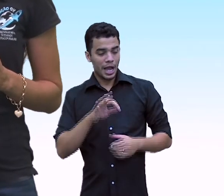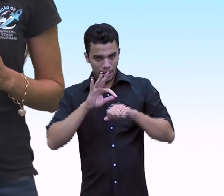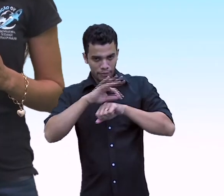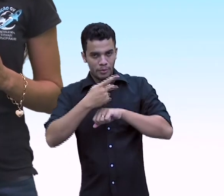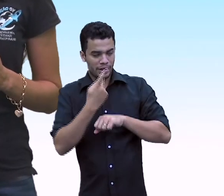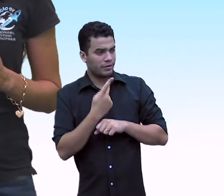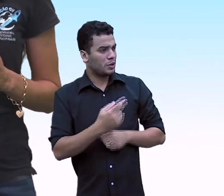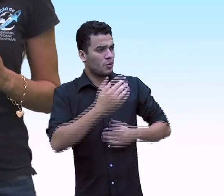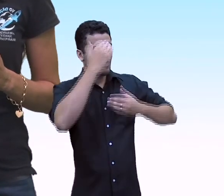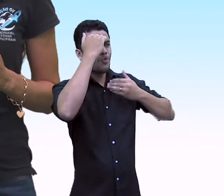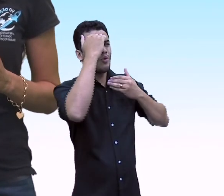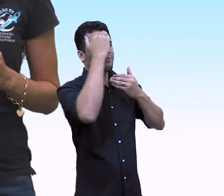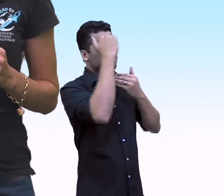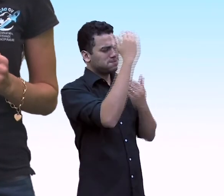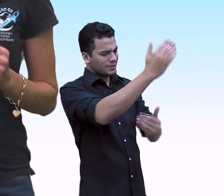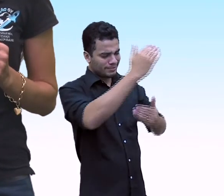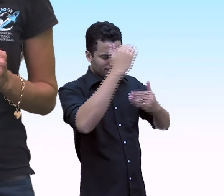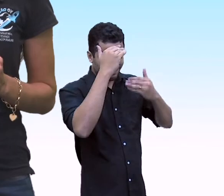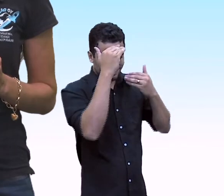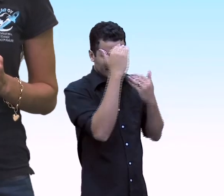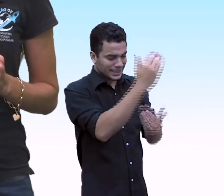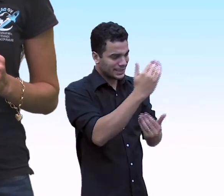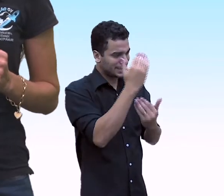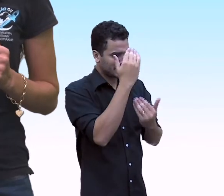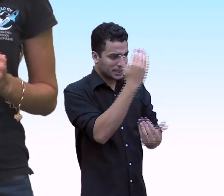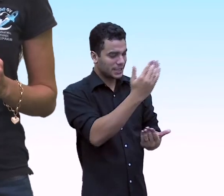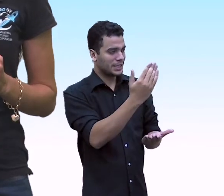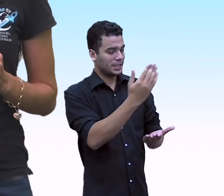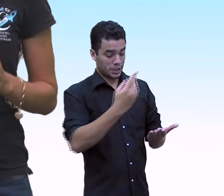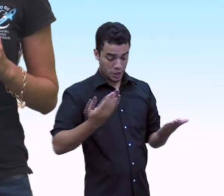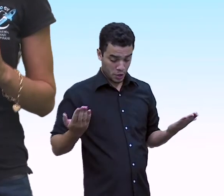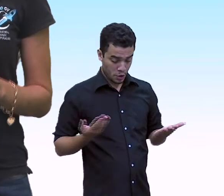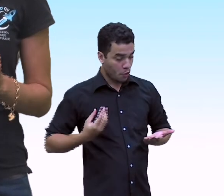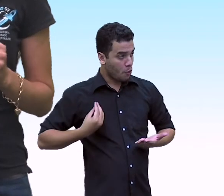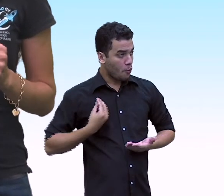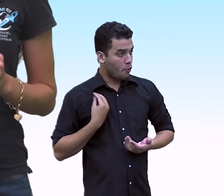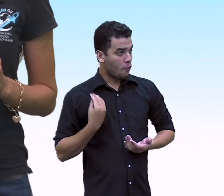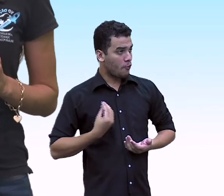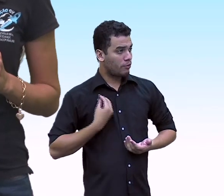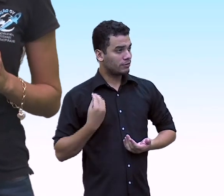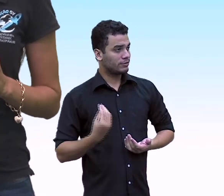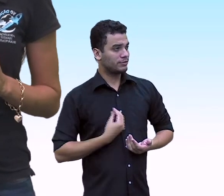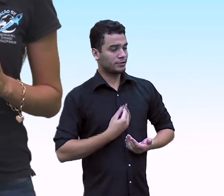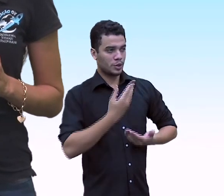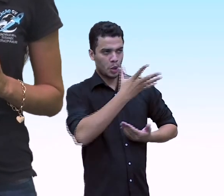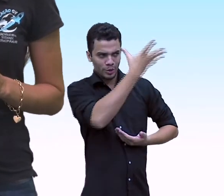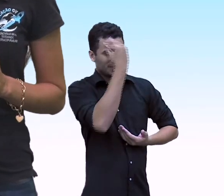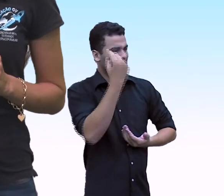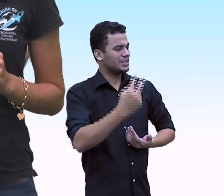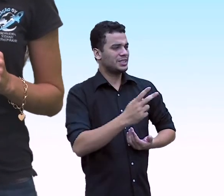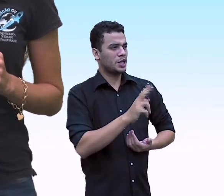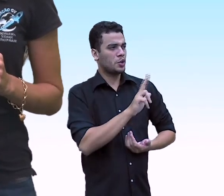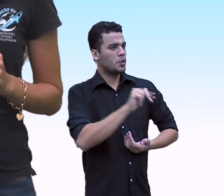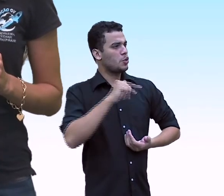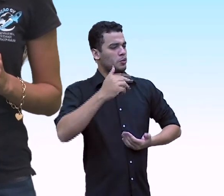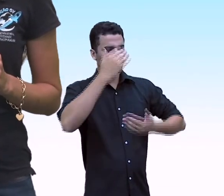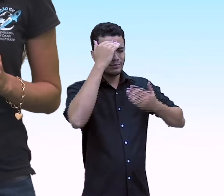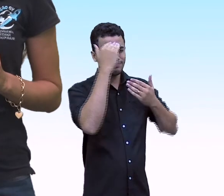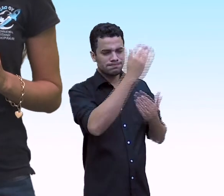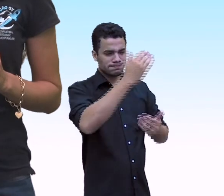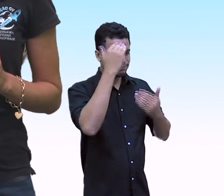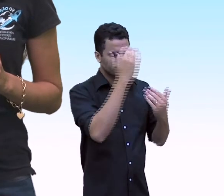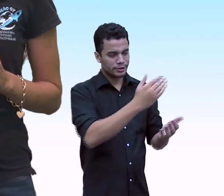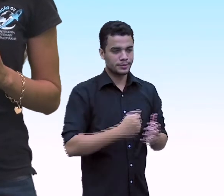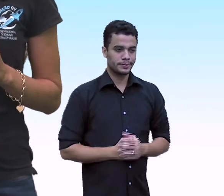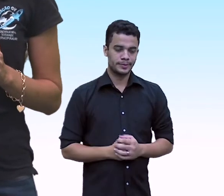obrigada, agradeceu ela à pomba. Nunca me esquecerei do seu gesto. Dias depois,